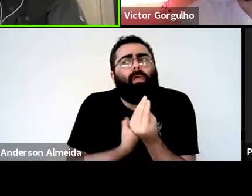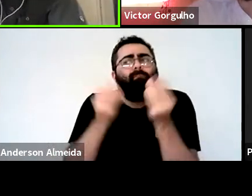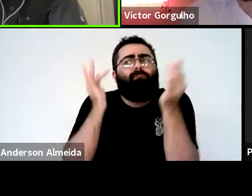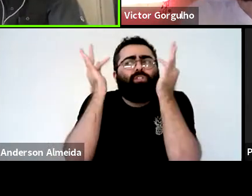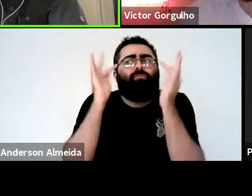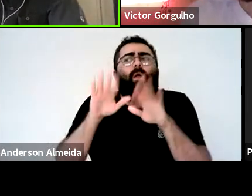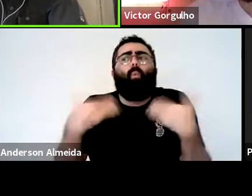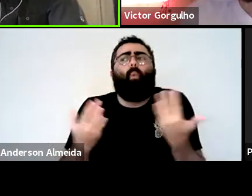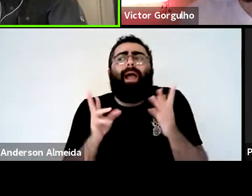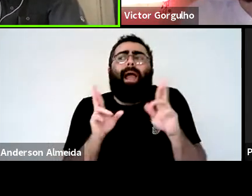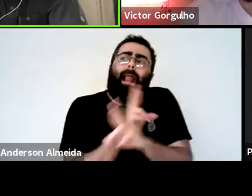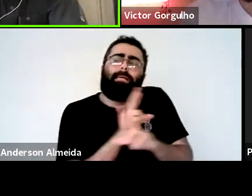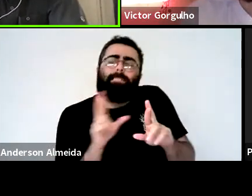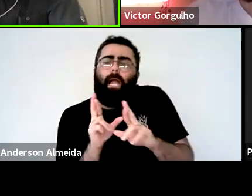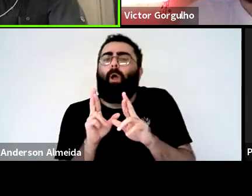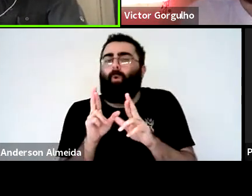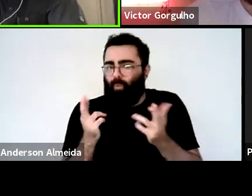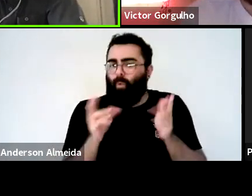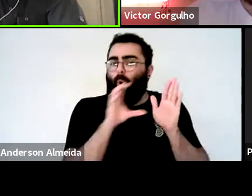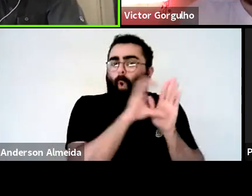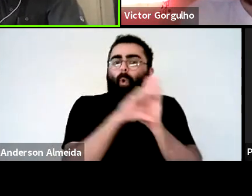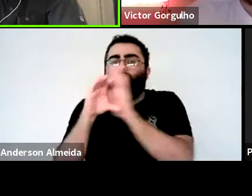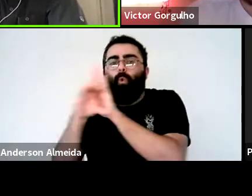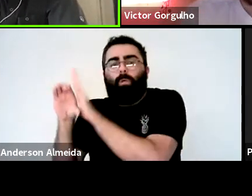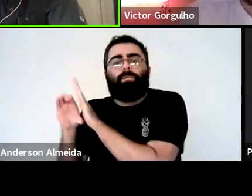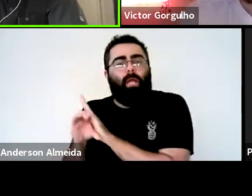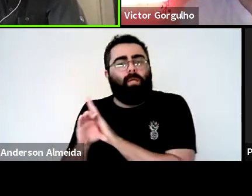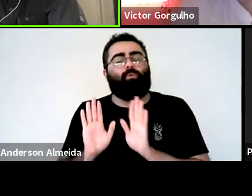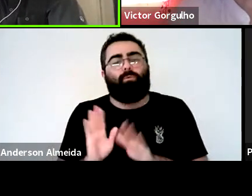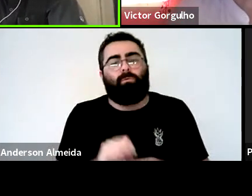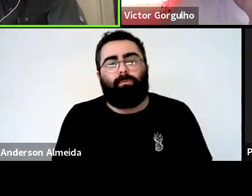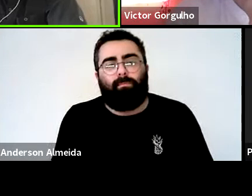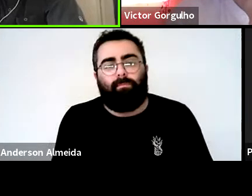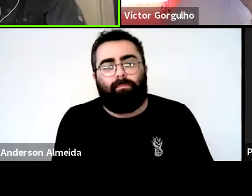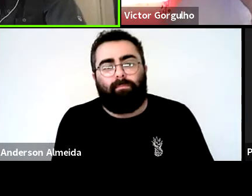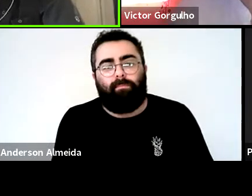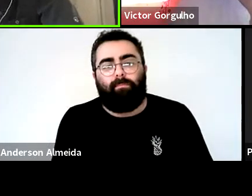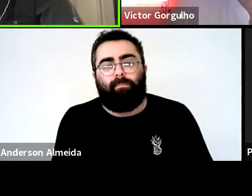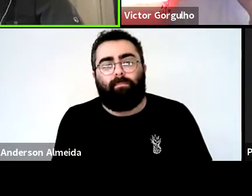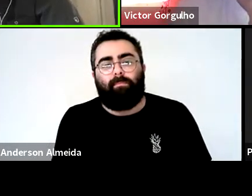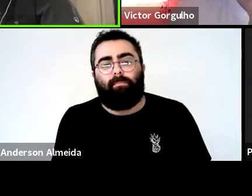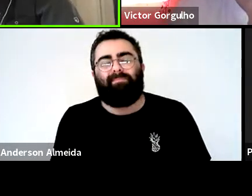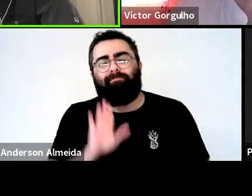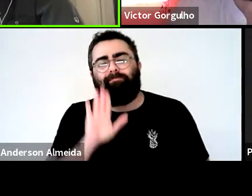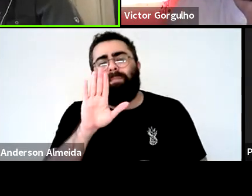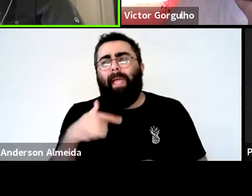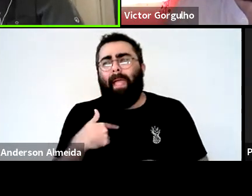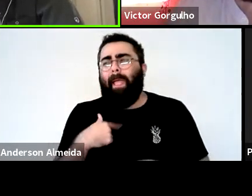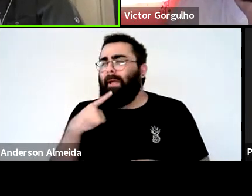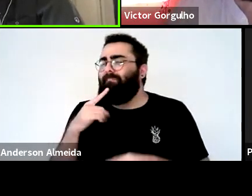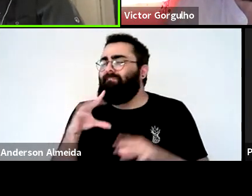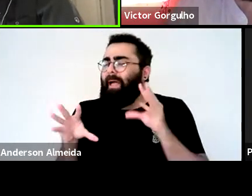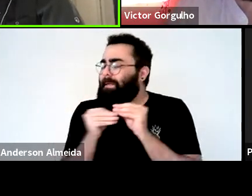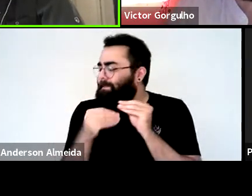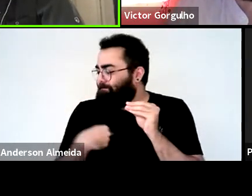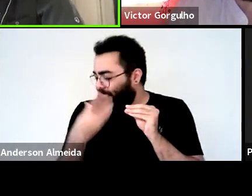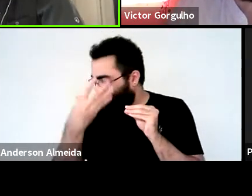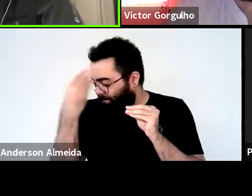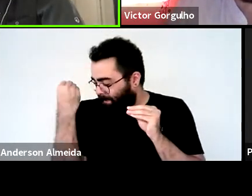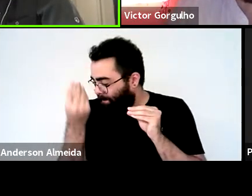isso. Mas não é isso. Espera aí, eu ia falar um negócio, mas agora esqueci.